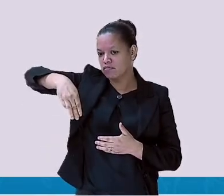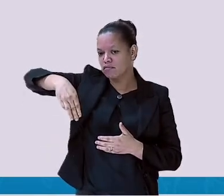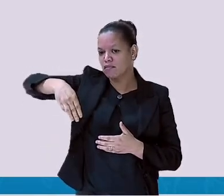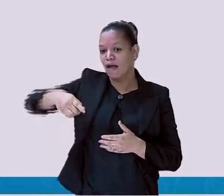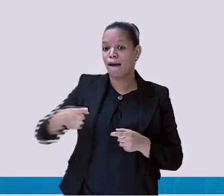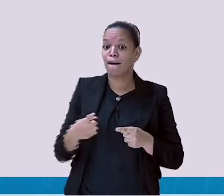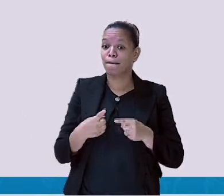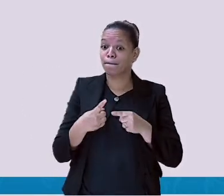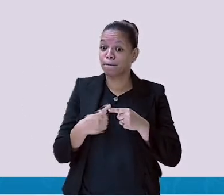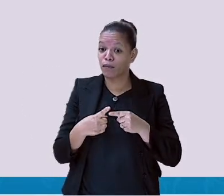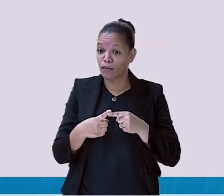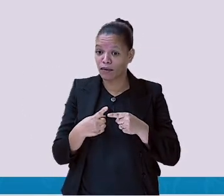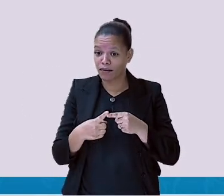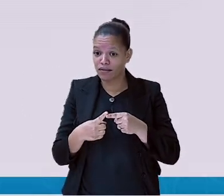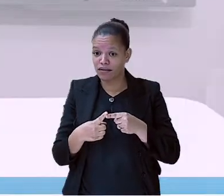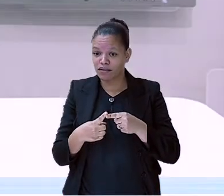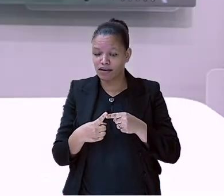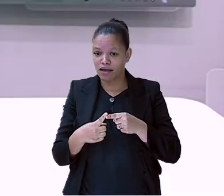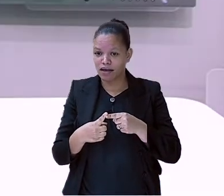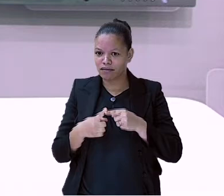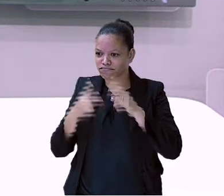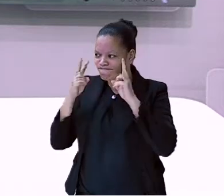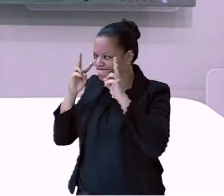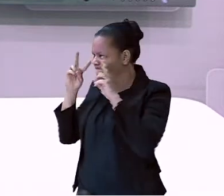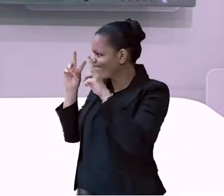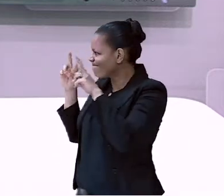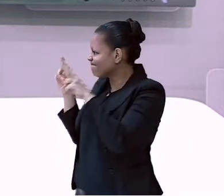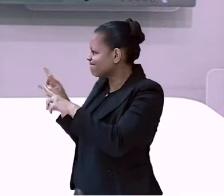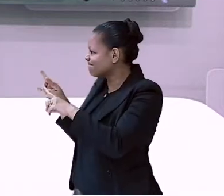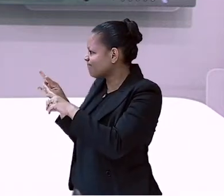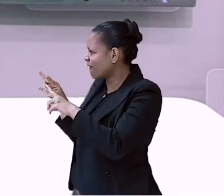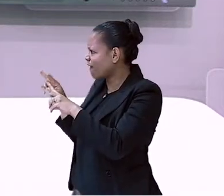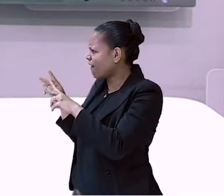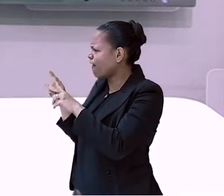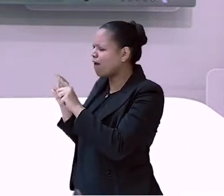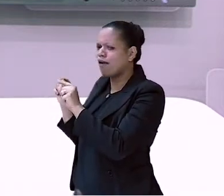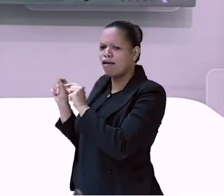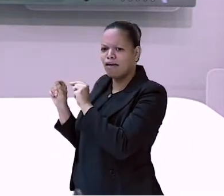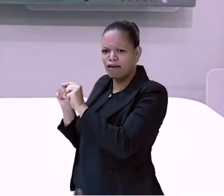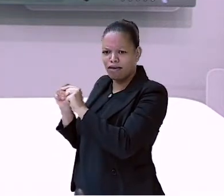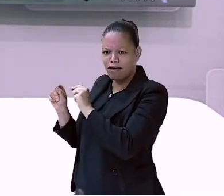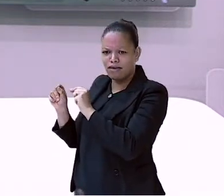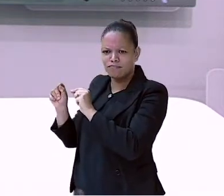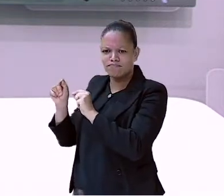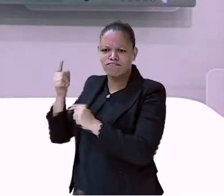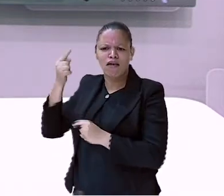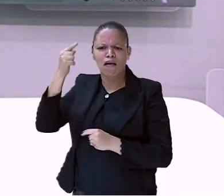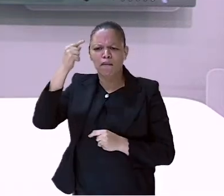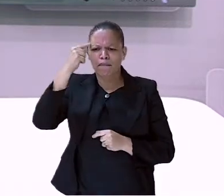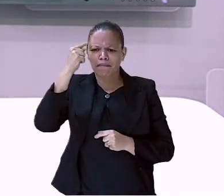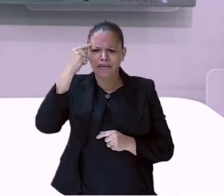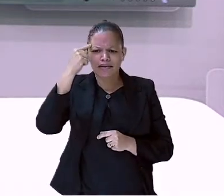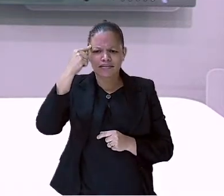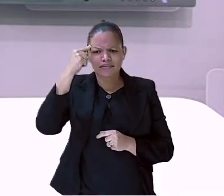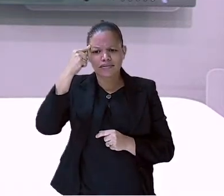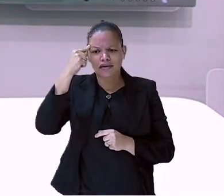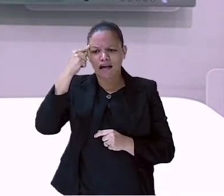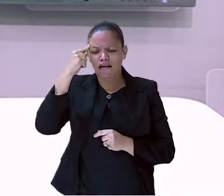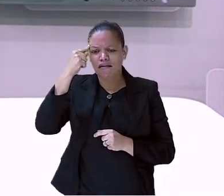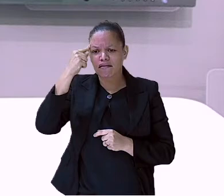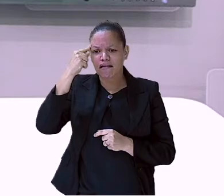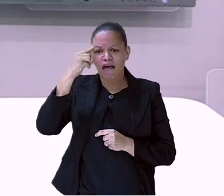4,2 metros. A pessoa pode pensar que essa borracha tem aqui infinitas medidas, porque você não